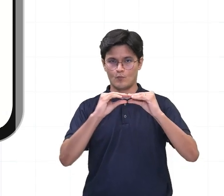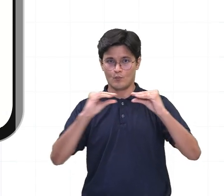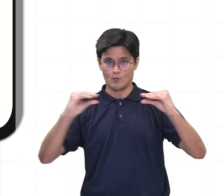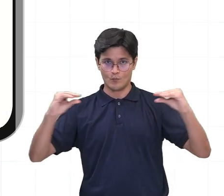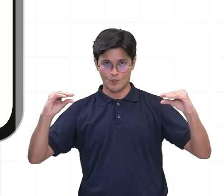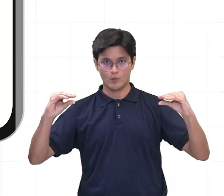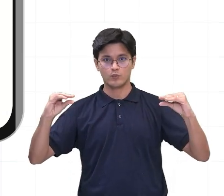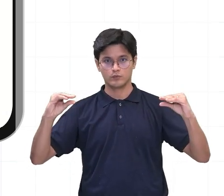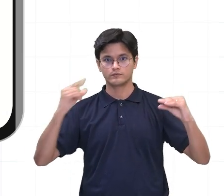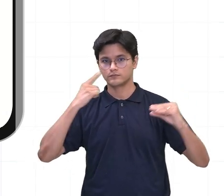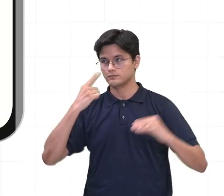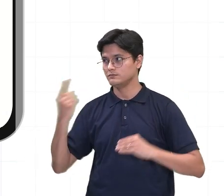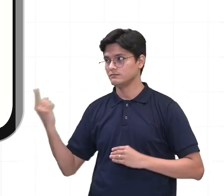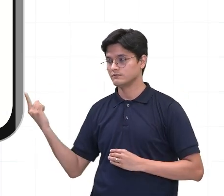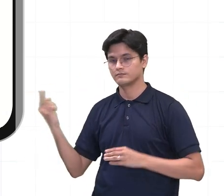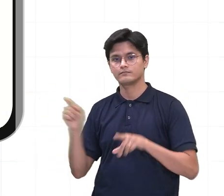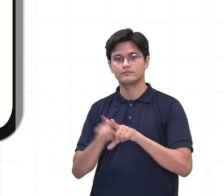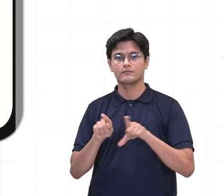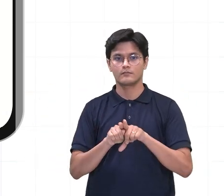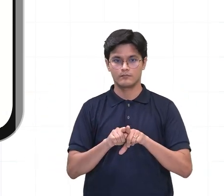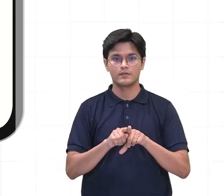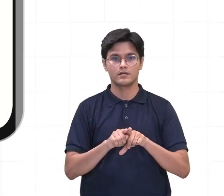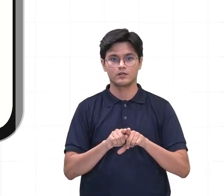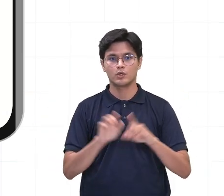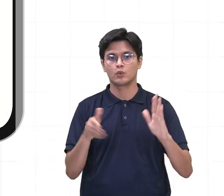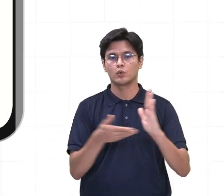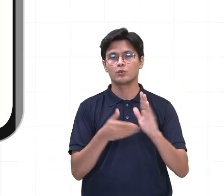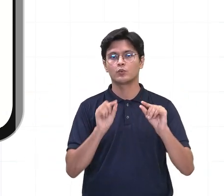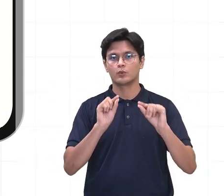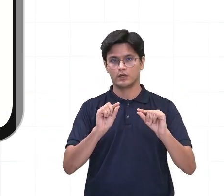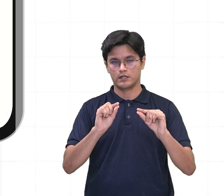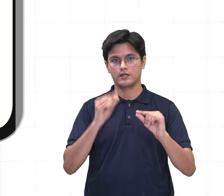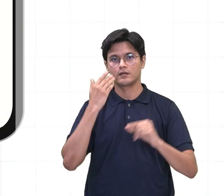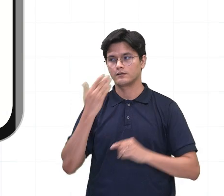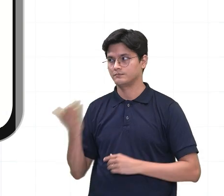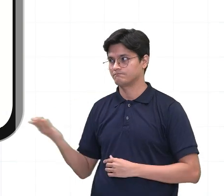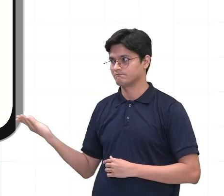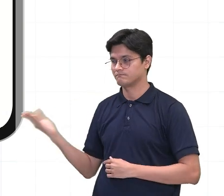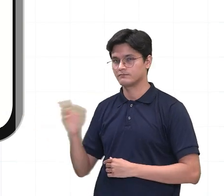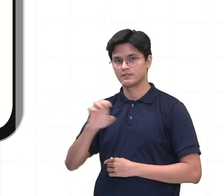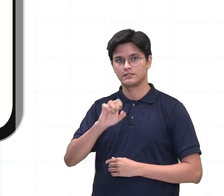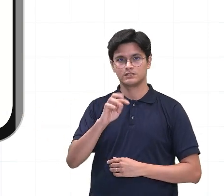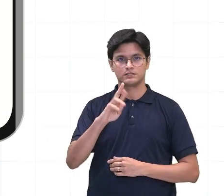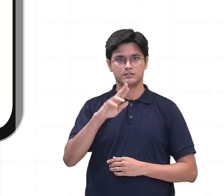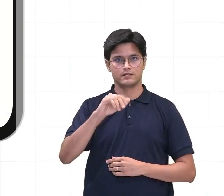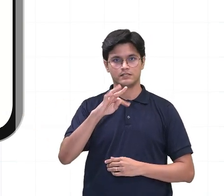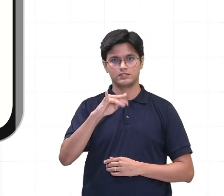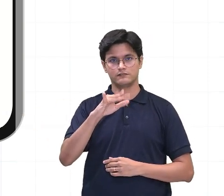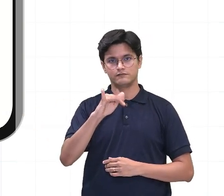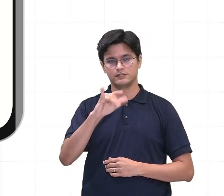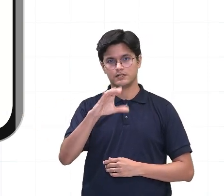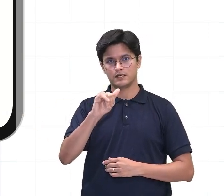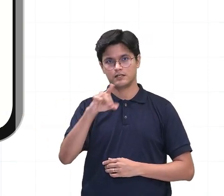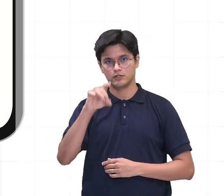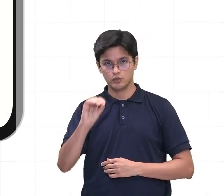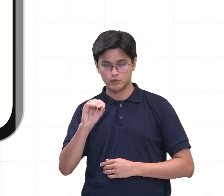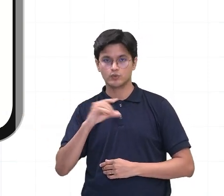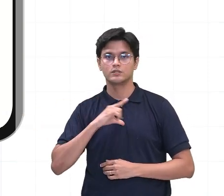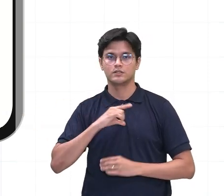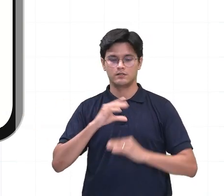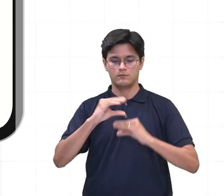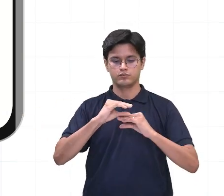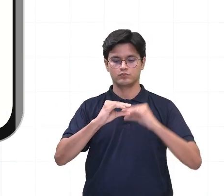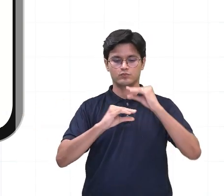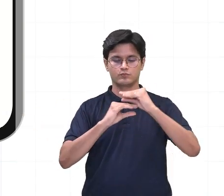último estratificado pavimentoso são células achatadas, né? O pavimentoso significa que é uma célula mais achatadinha. E